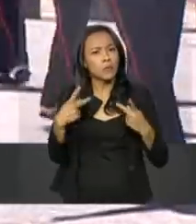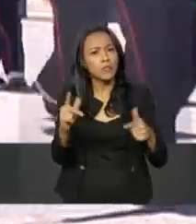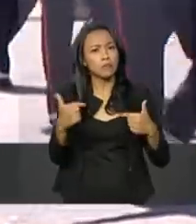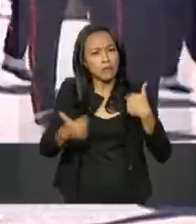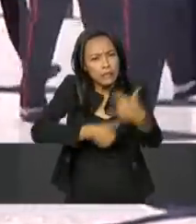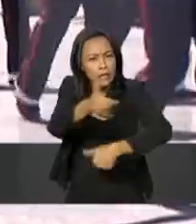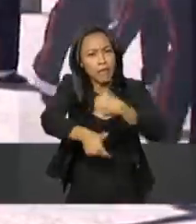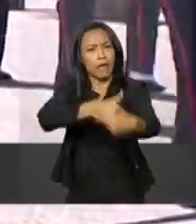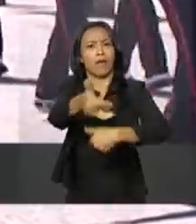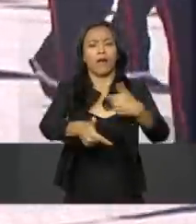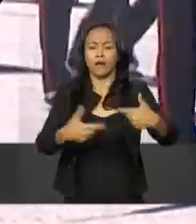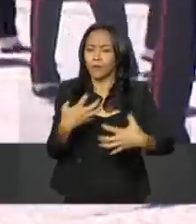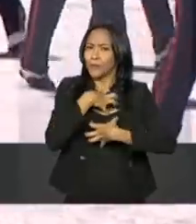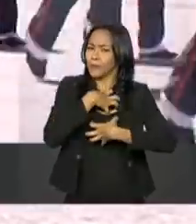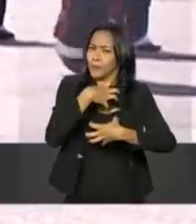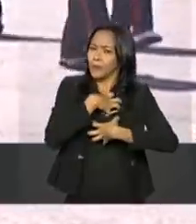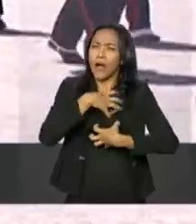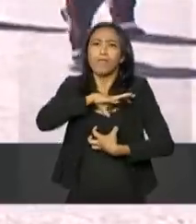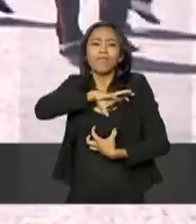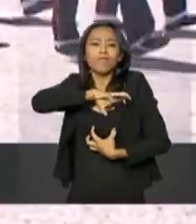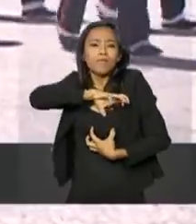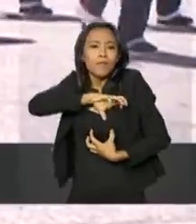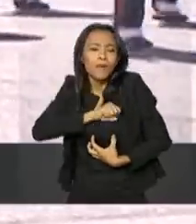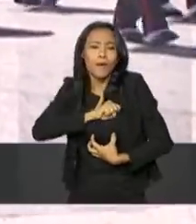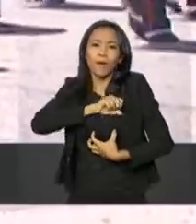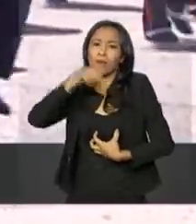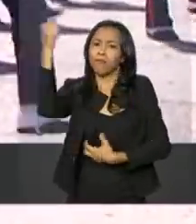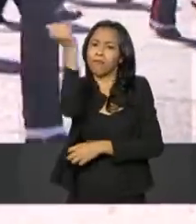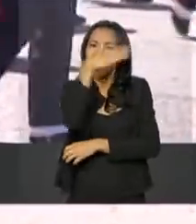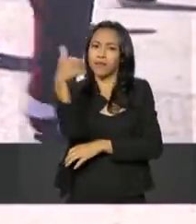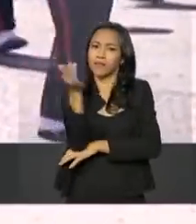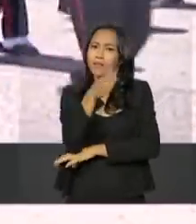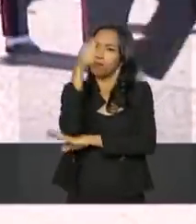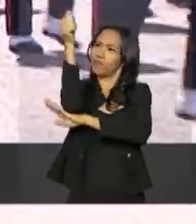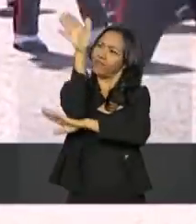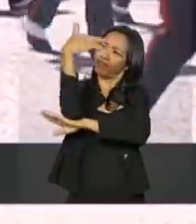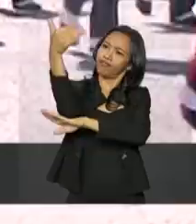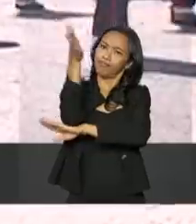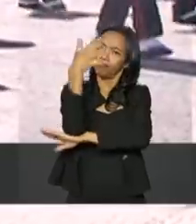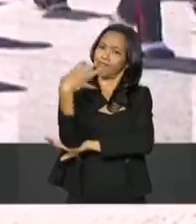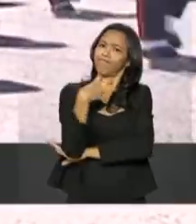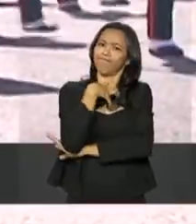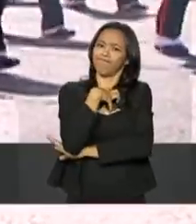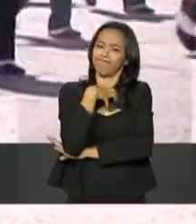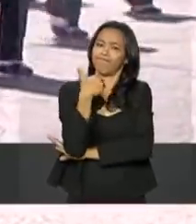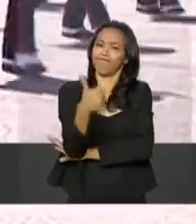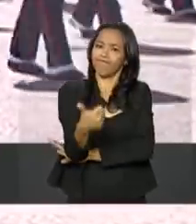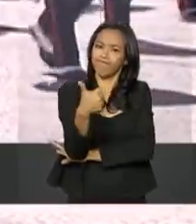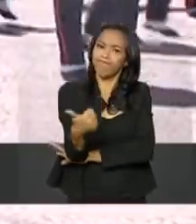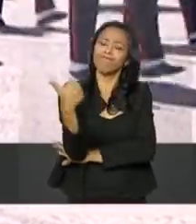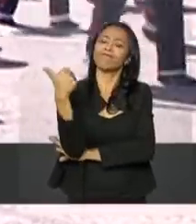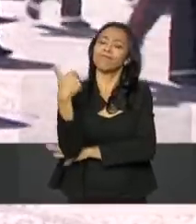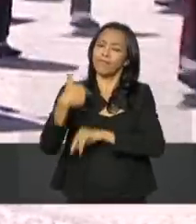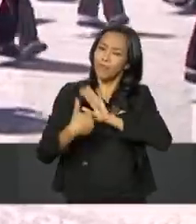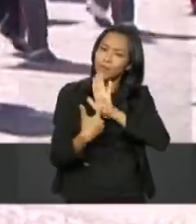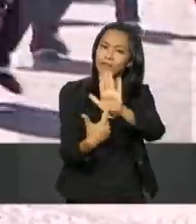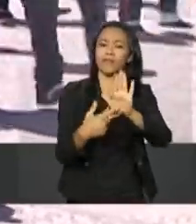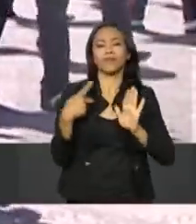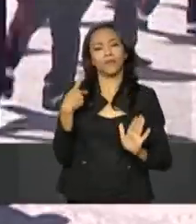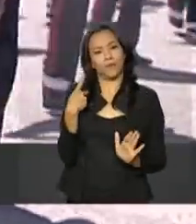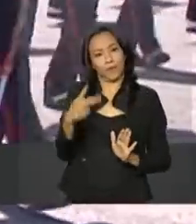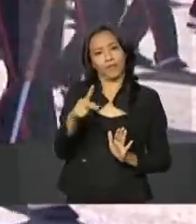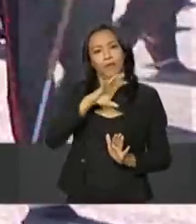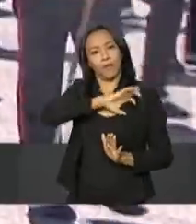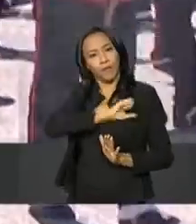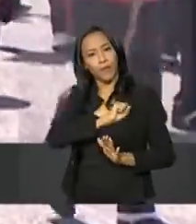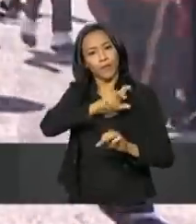vibrando, estão se doando para esse amor à pátria, esse ato de civismo e mostrando ali o seu amor à nação, né? Então vê